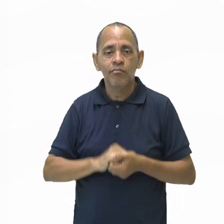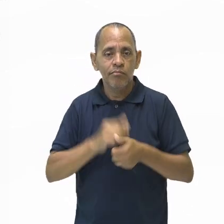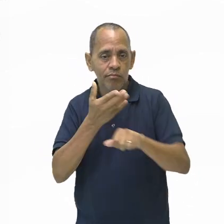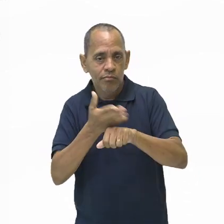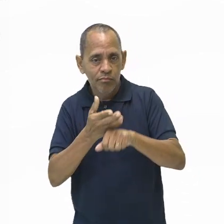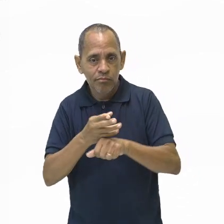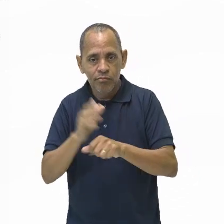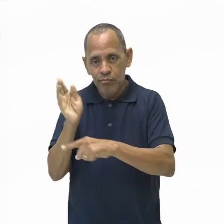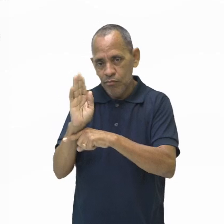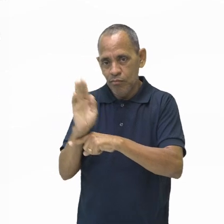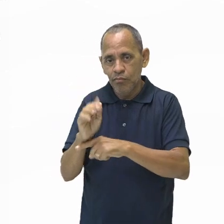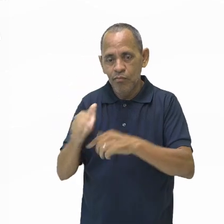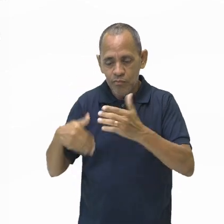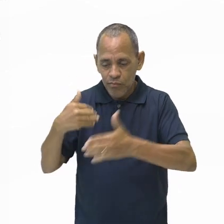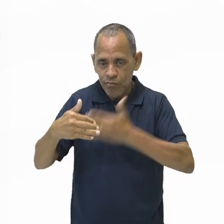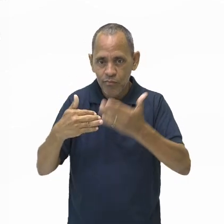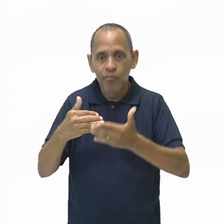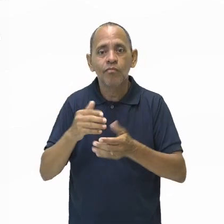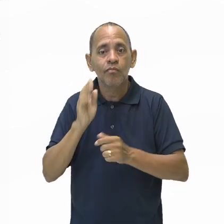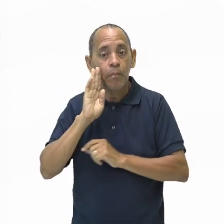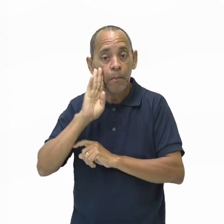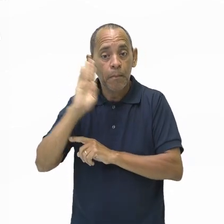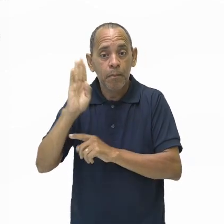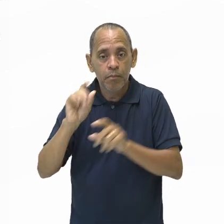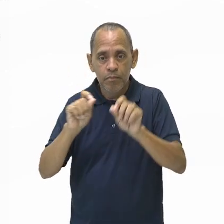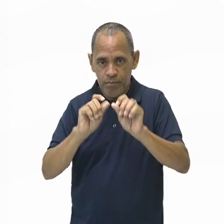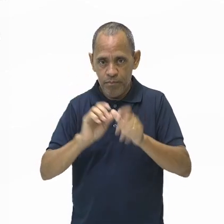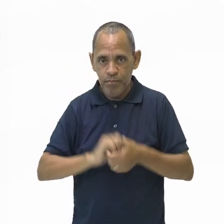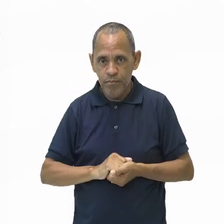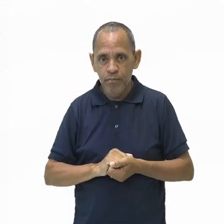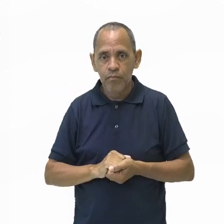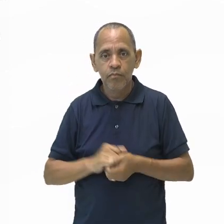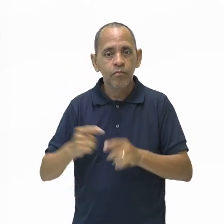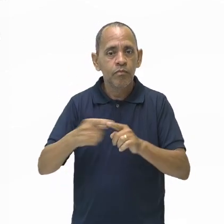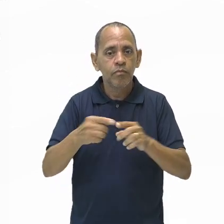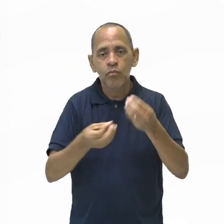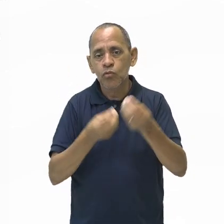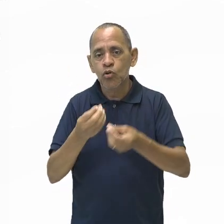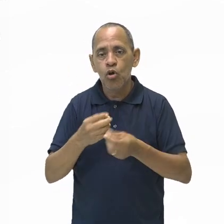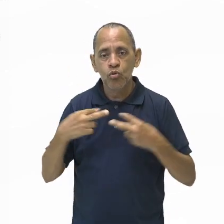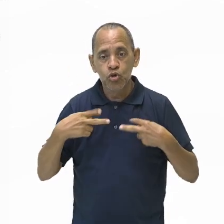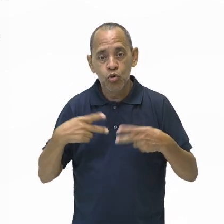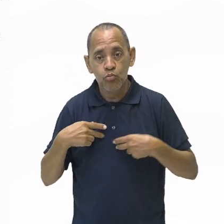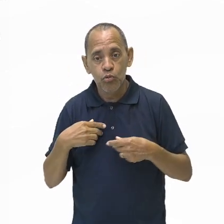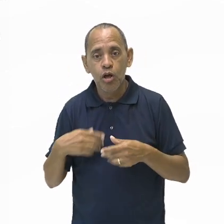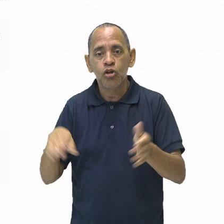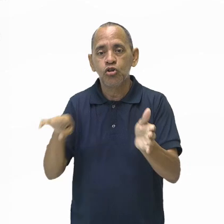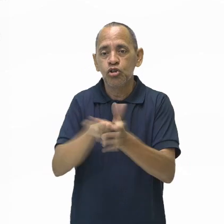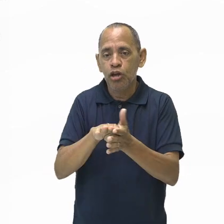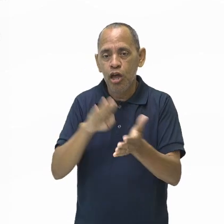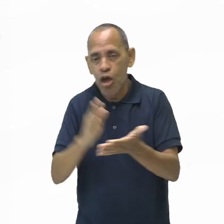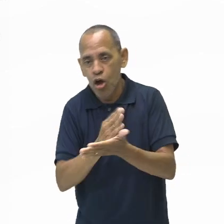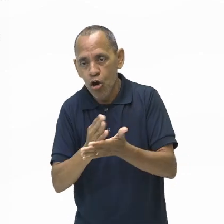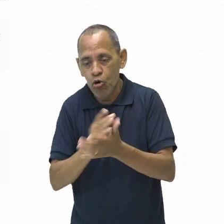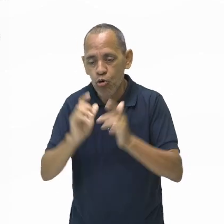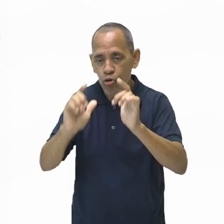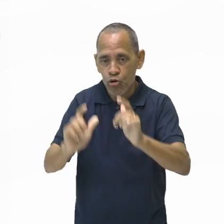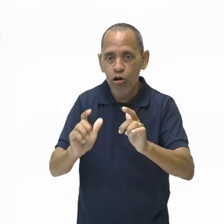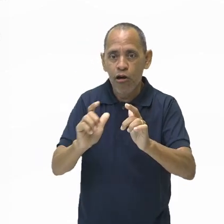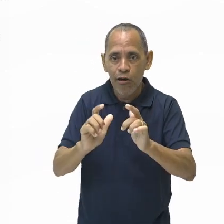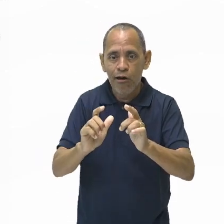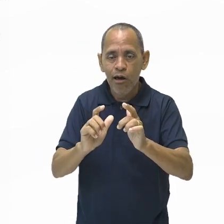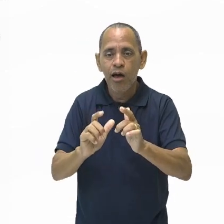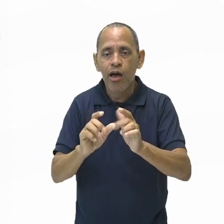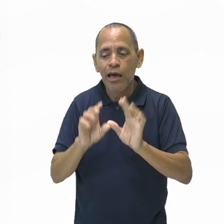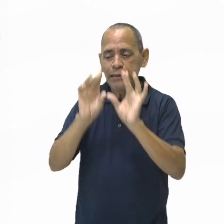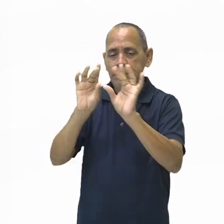desenvolvem o principal ideal da obra. A única forma dos homens chegarem a algum lugar é deixando algo para trás. Apesar de se